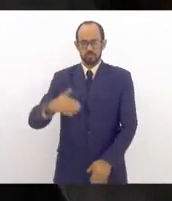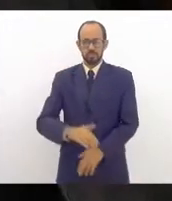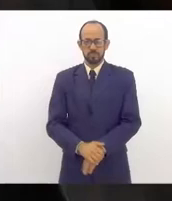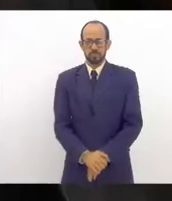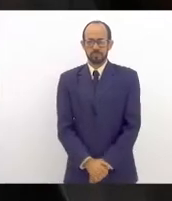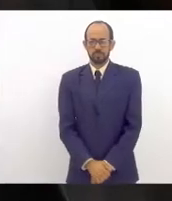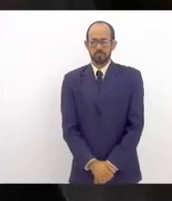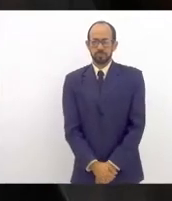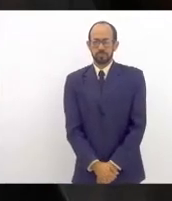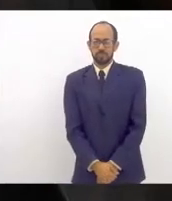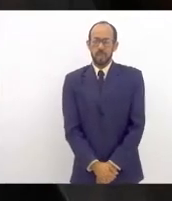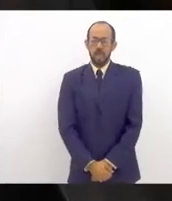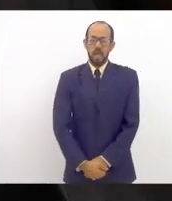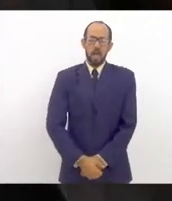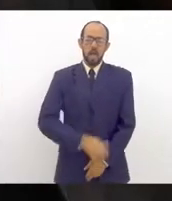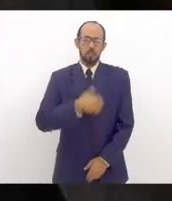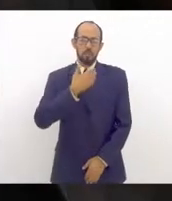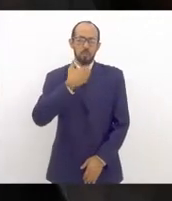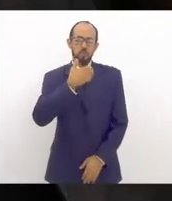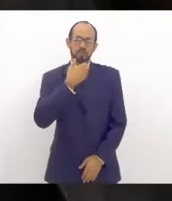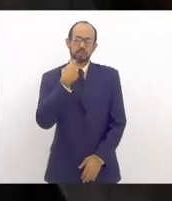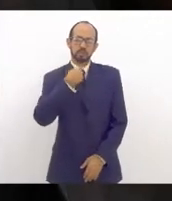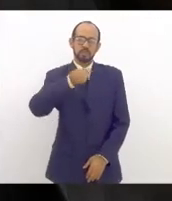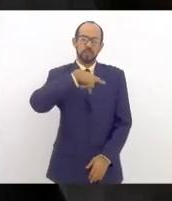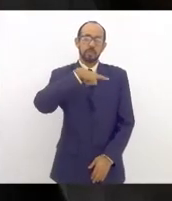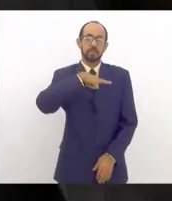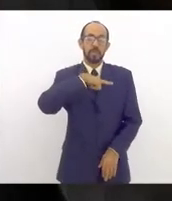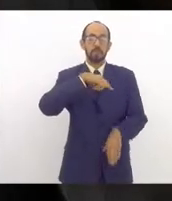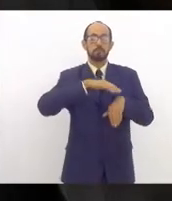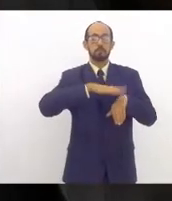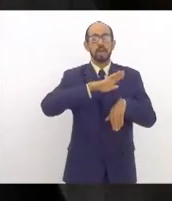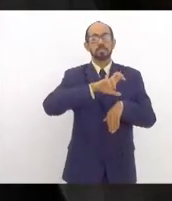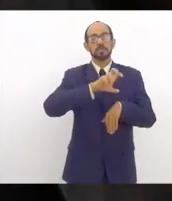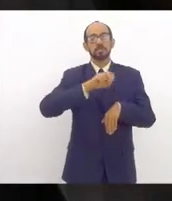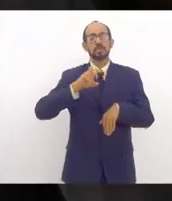o seu repertório vai para mais de 500 canções